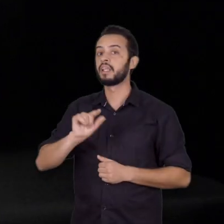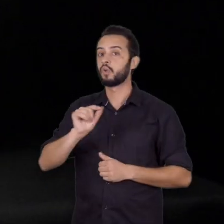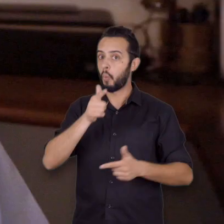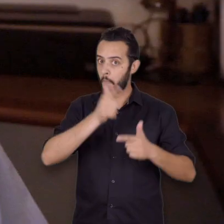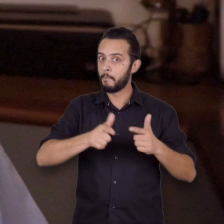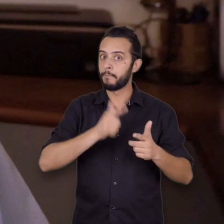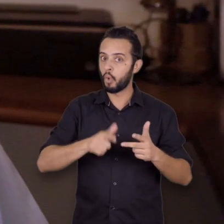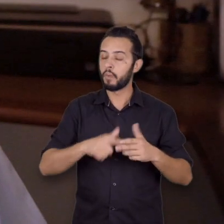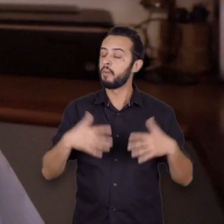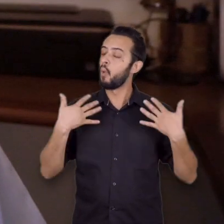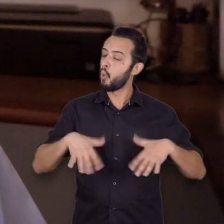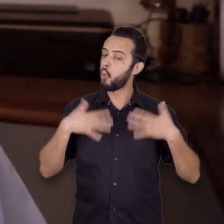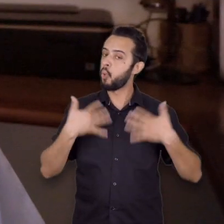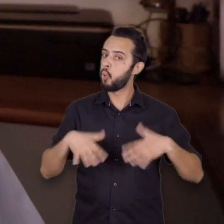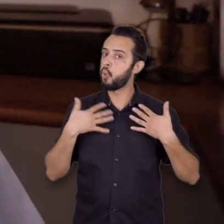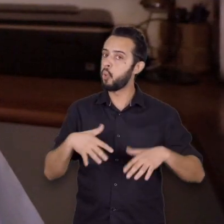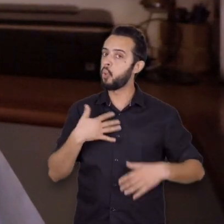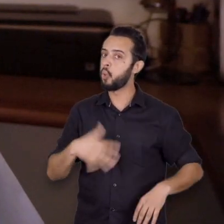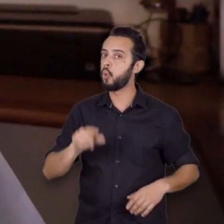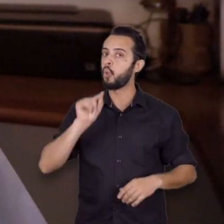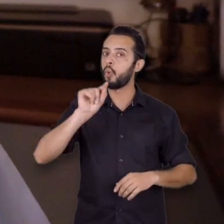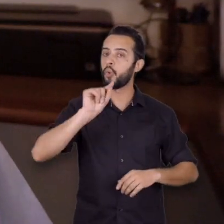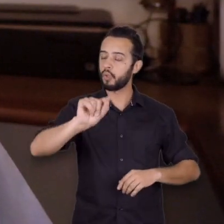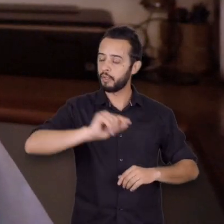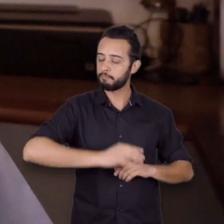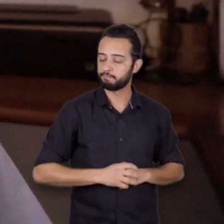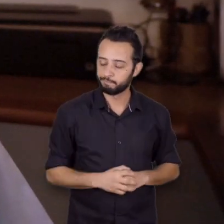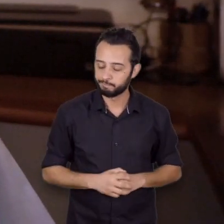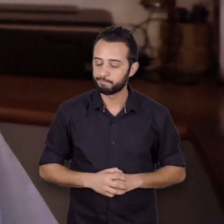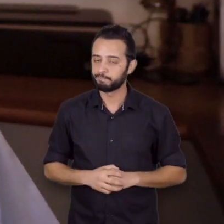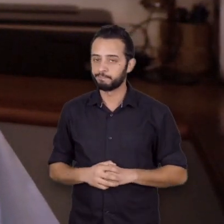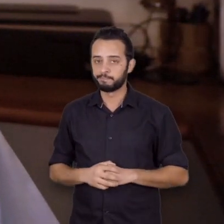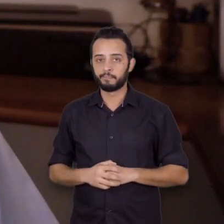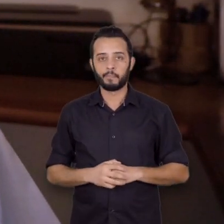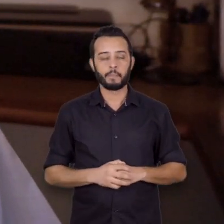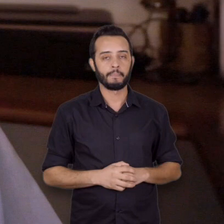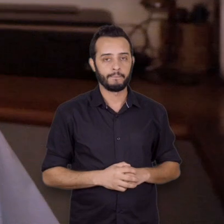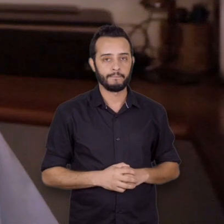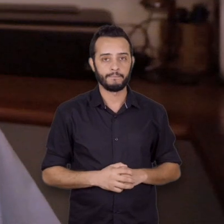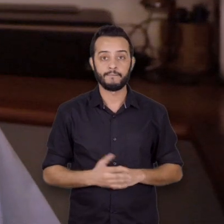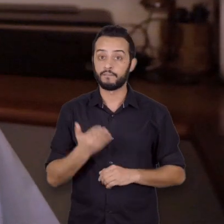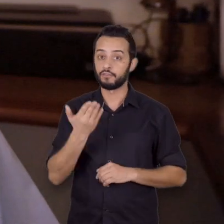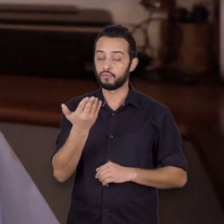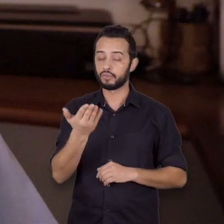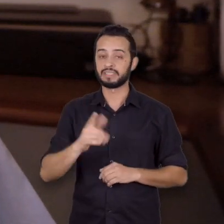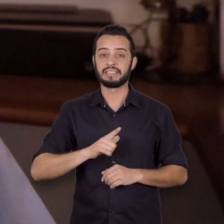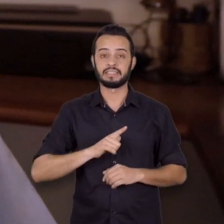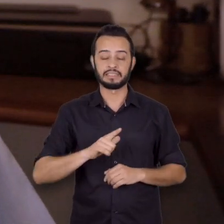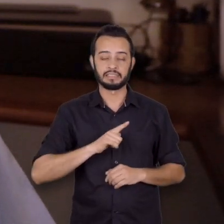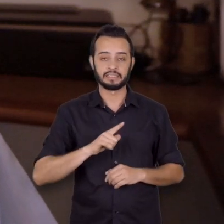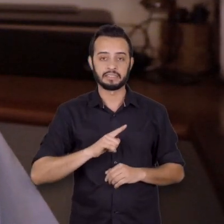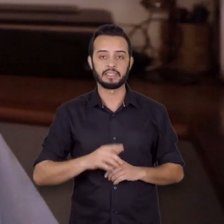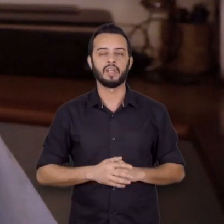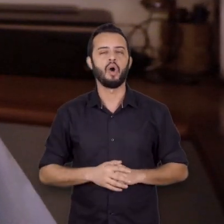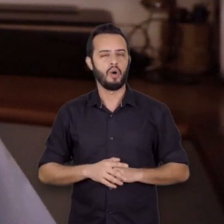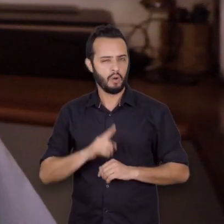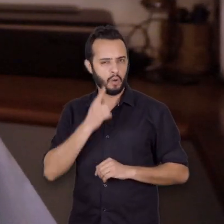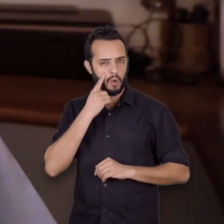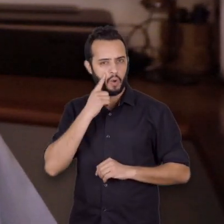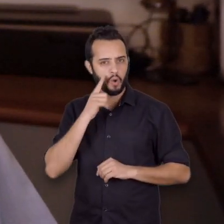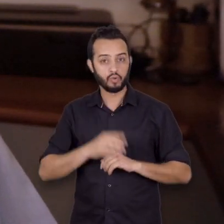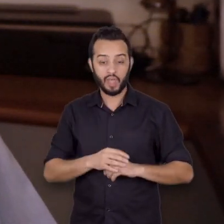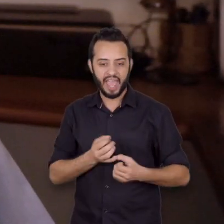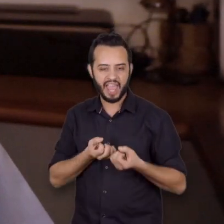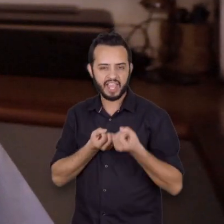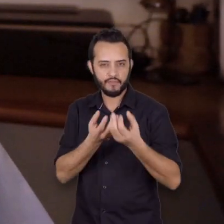Existe aí um problema sério, que é a questão, primeiro, de você permitir acesso. E